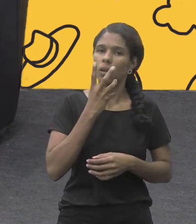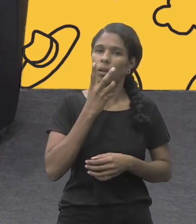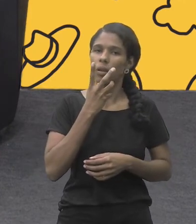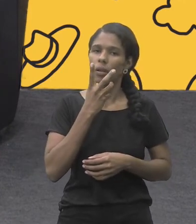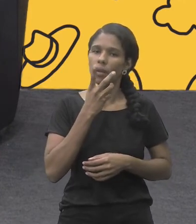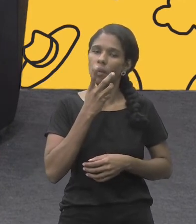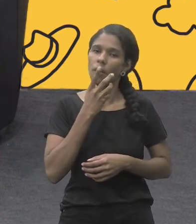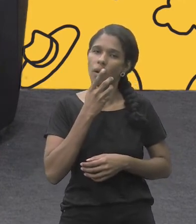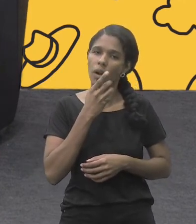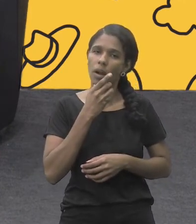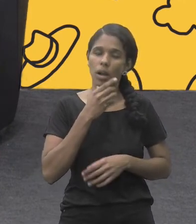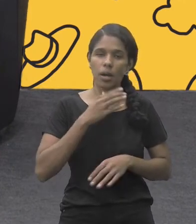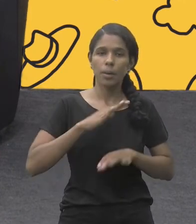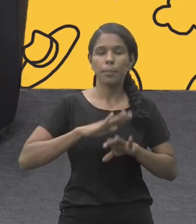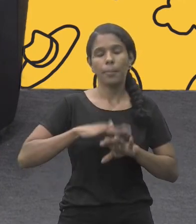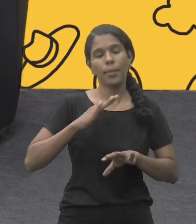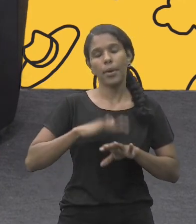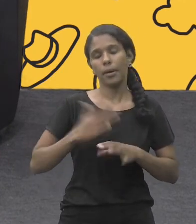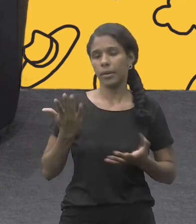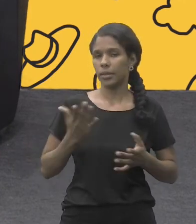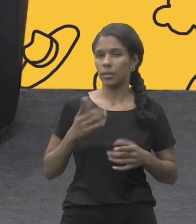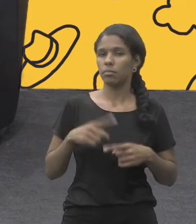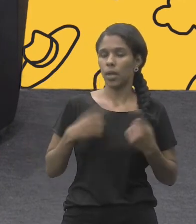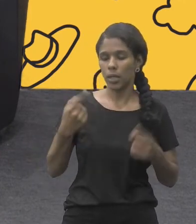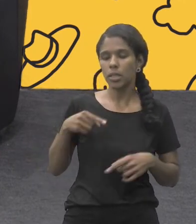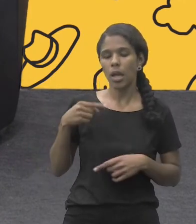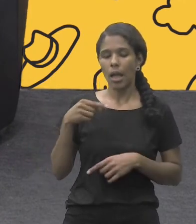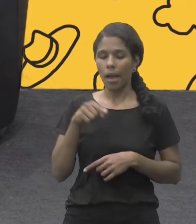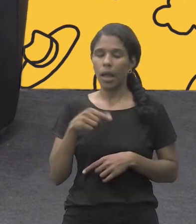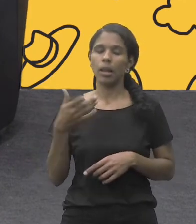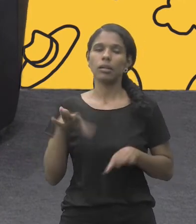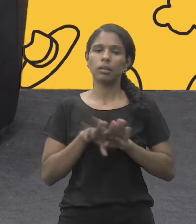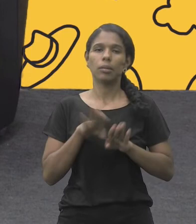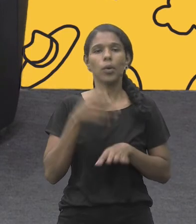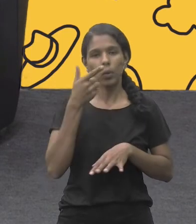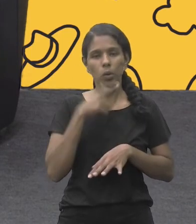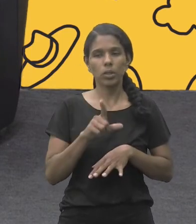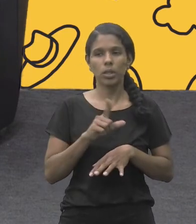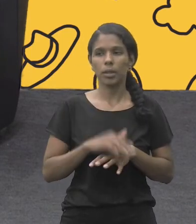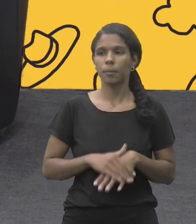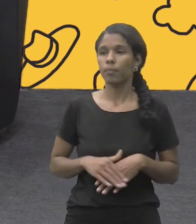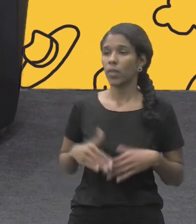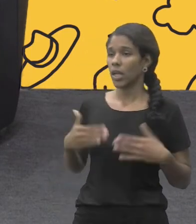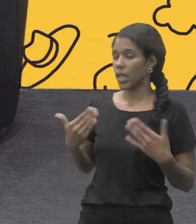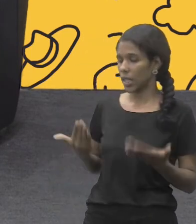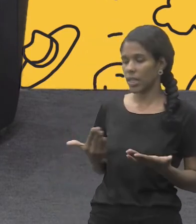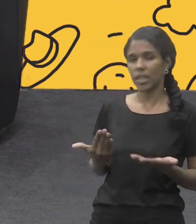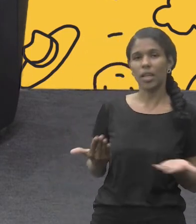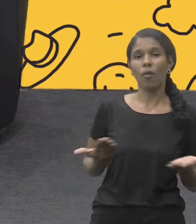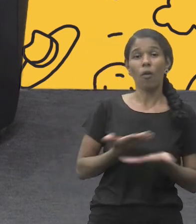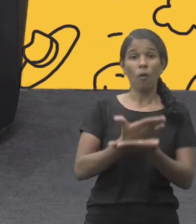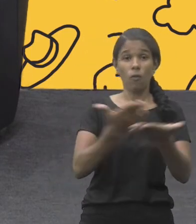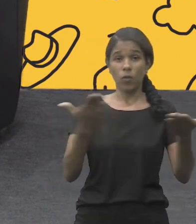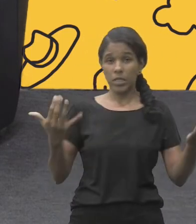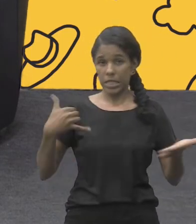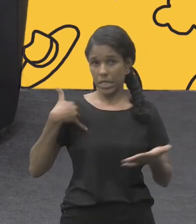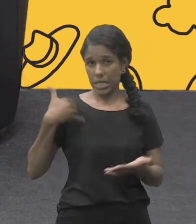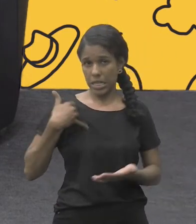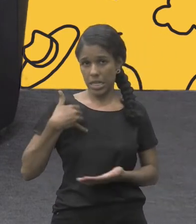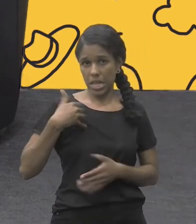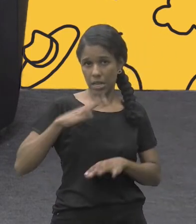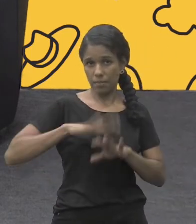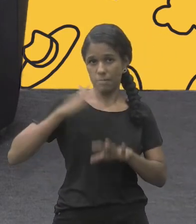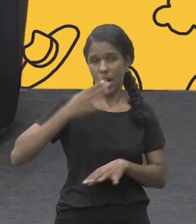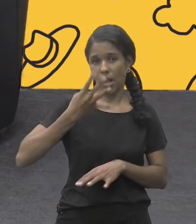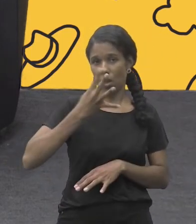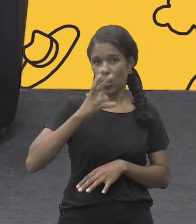só vai ser benéfico para ela, né? Então você, que tem mais de 40 anos e precisa